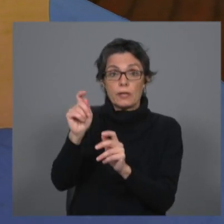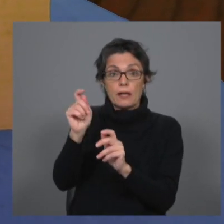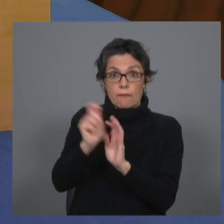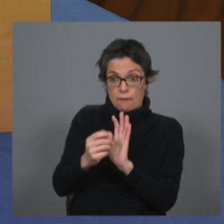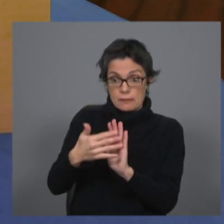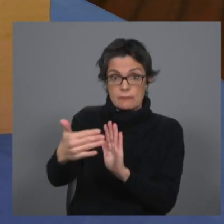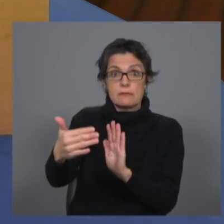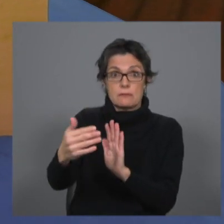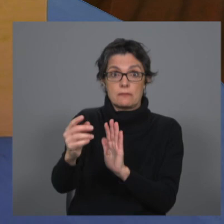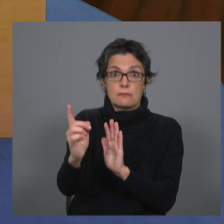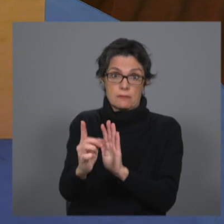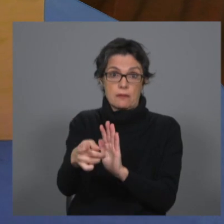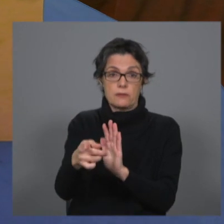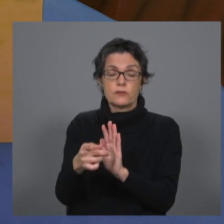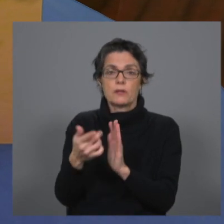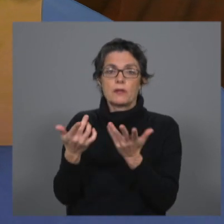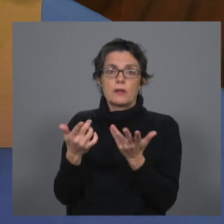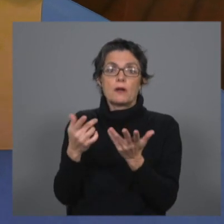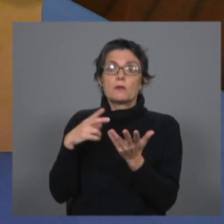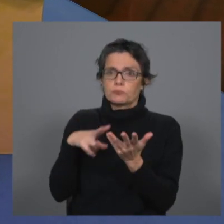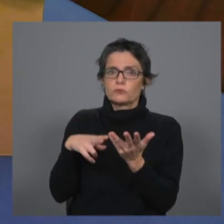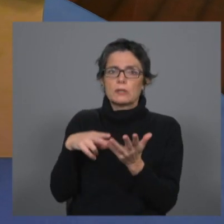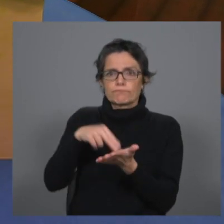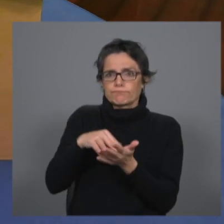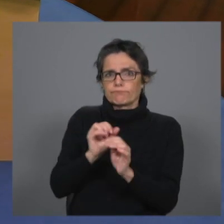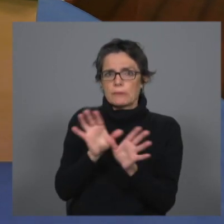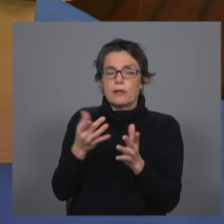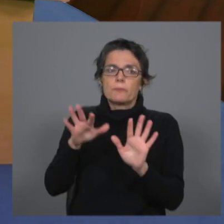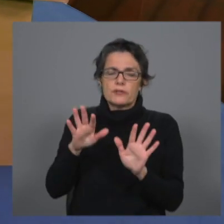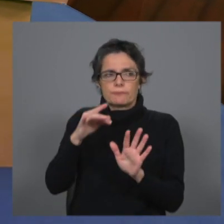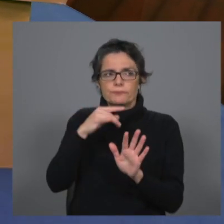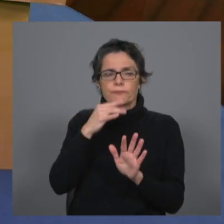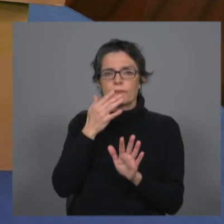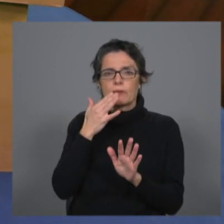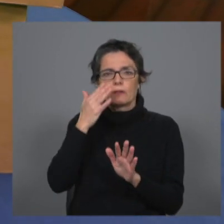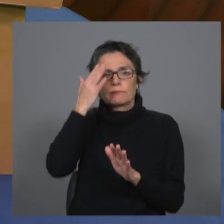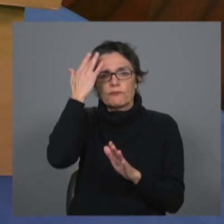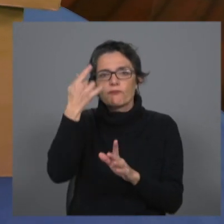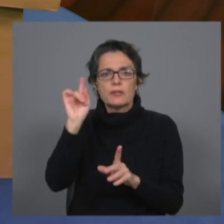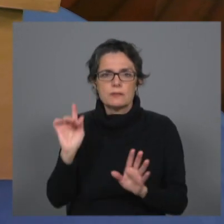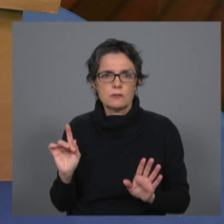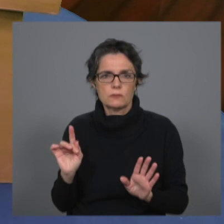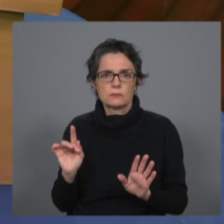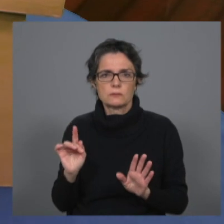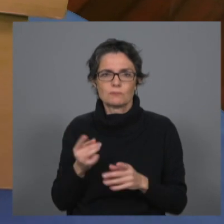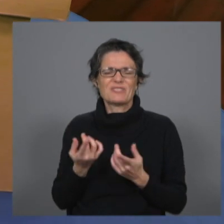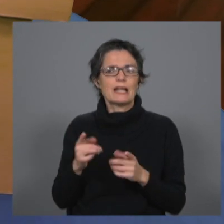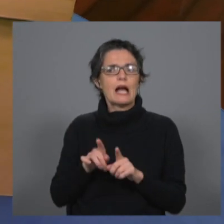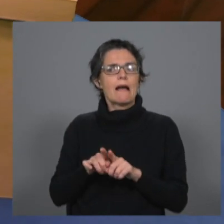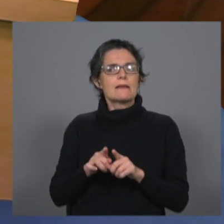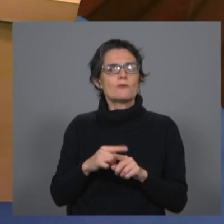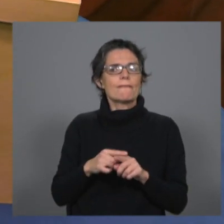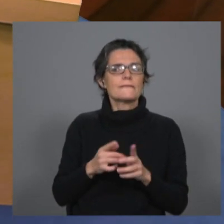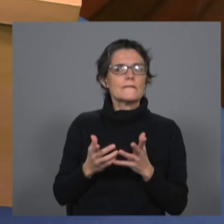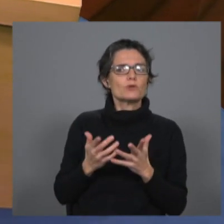disso, mas não será fácil e também há alguns interesses com outros Estados-membros. Do resto, há dossiês